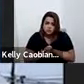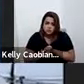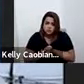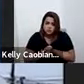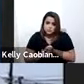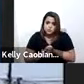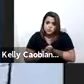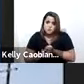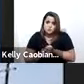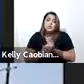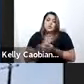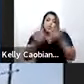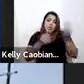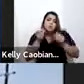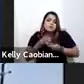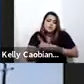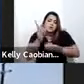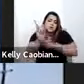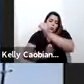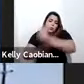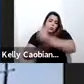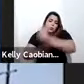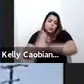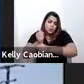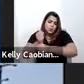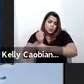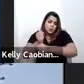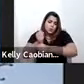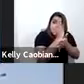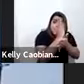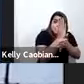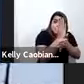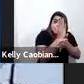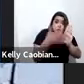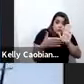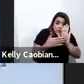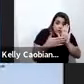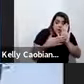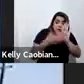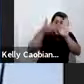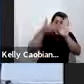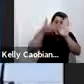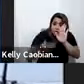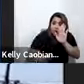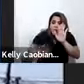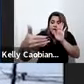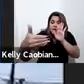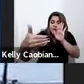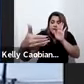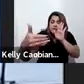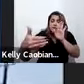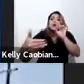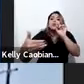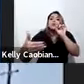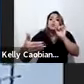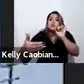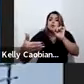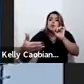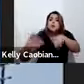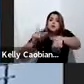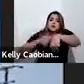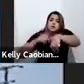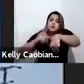for aprovada a proposta, que começa a partir da aprovação de vocês aqui até as 2 da